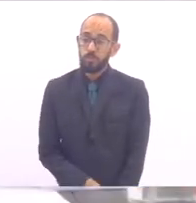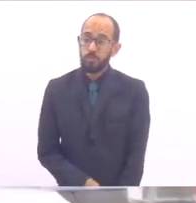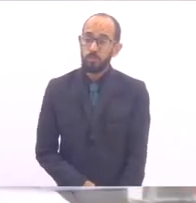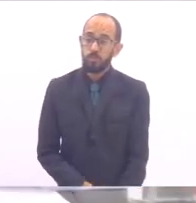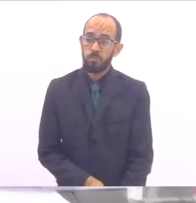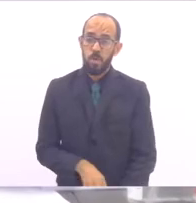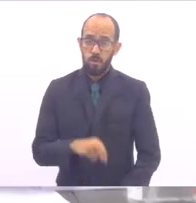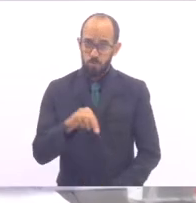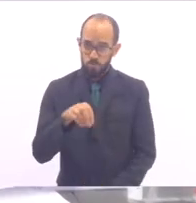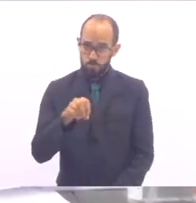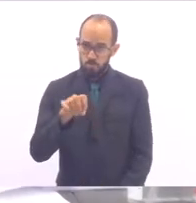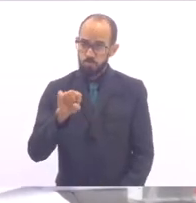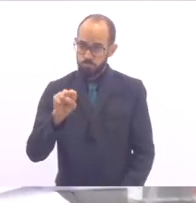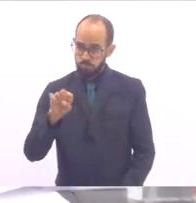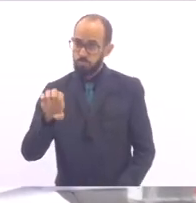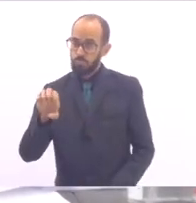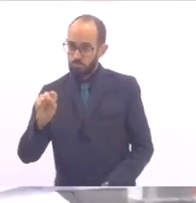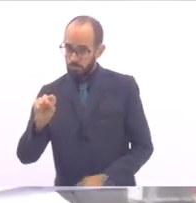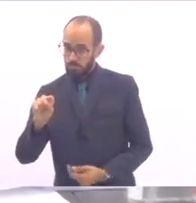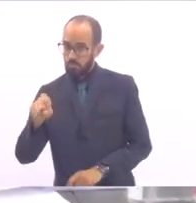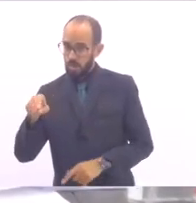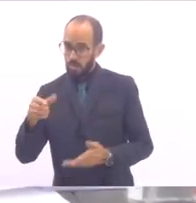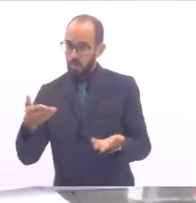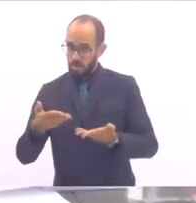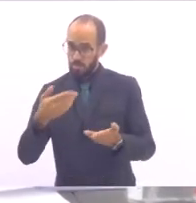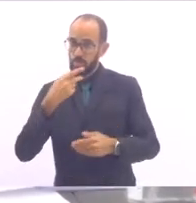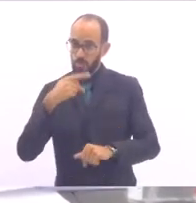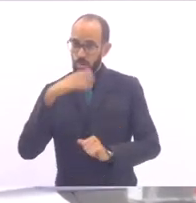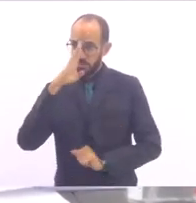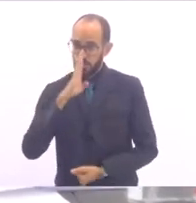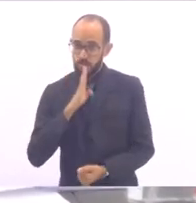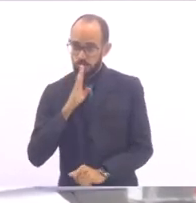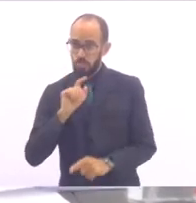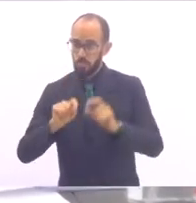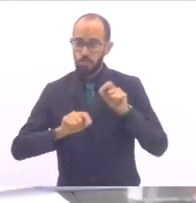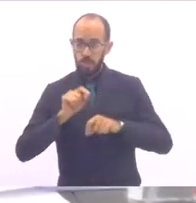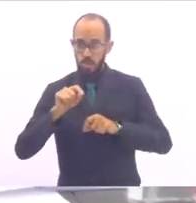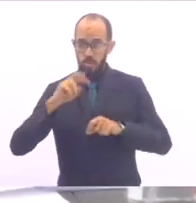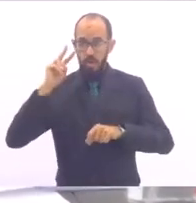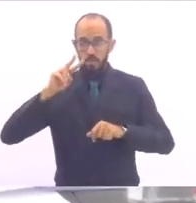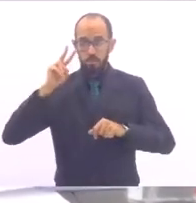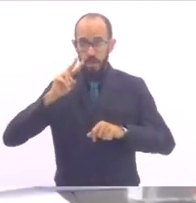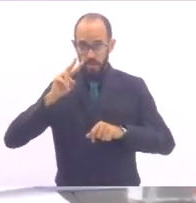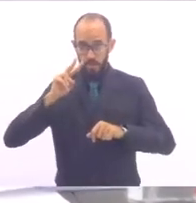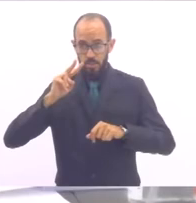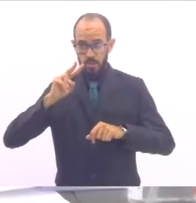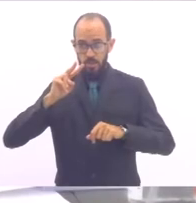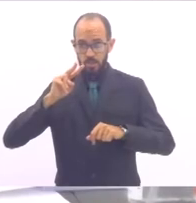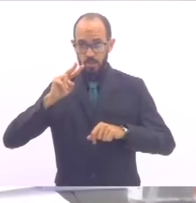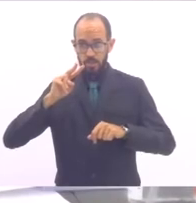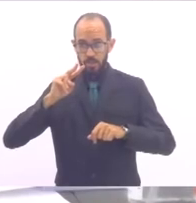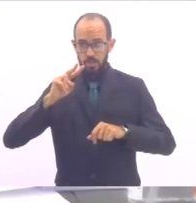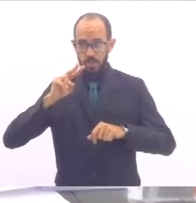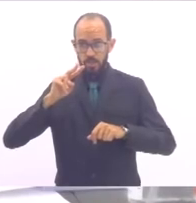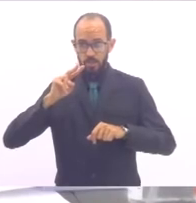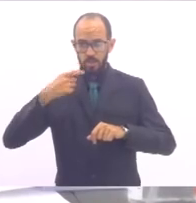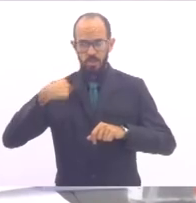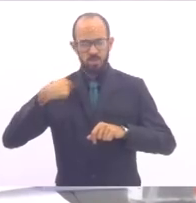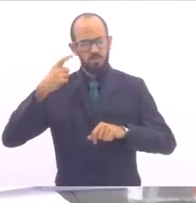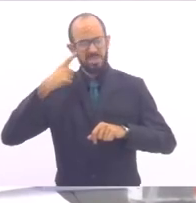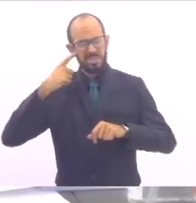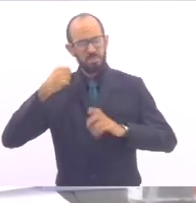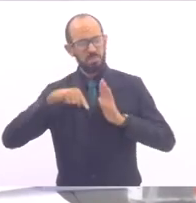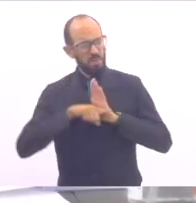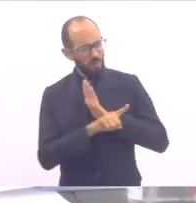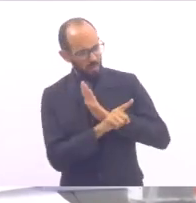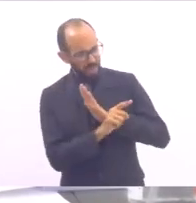Moisés, desde agora que você falou de isenção, eu me lembrei de uma coisa. Eu ia perguntar para as cooperativas. Eu